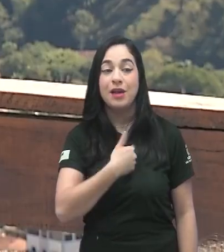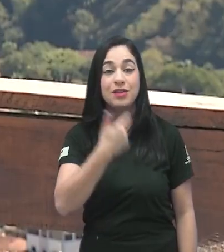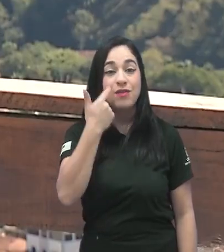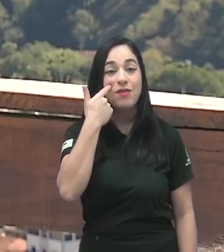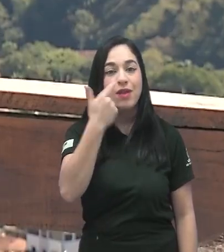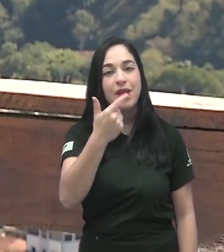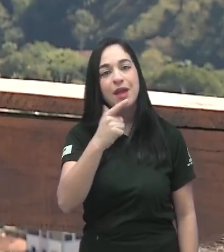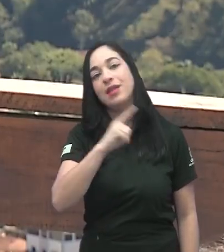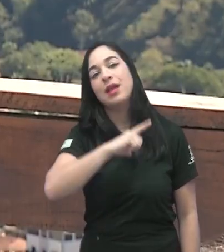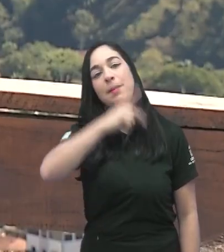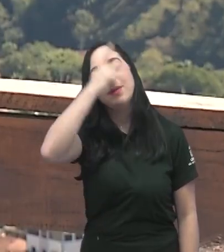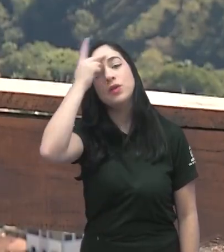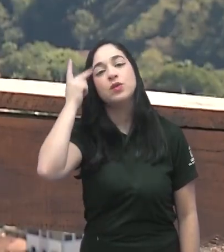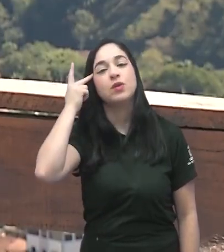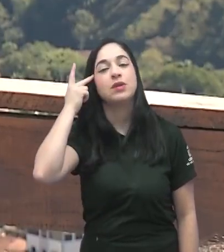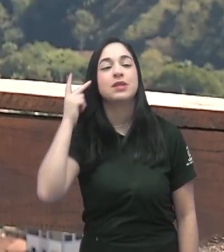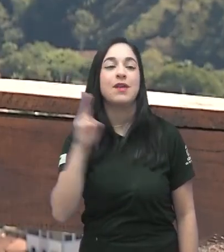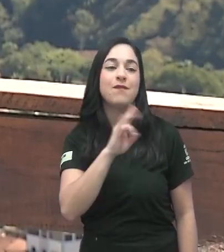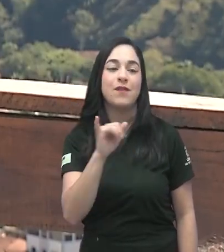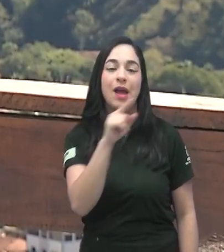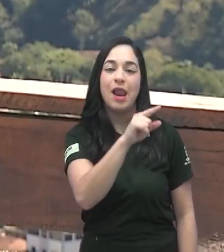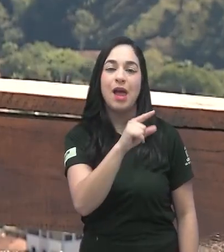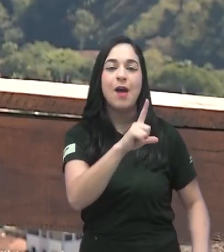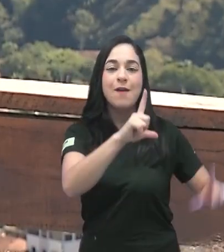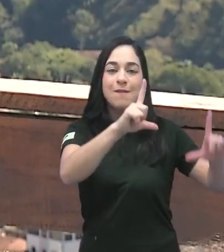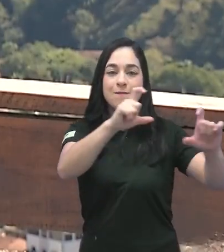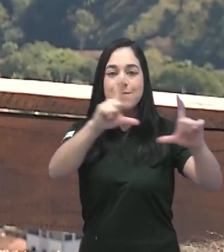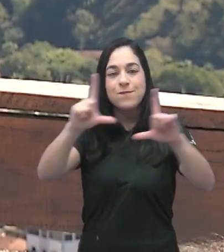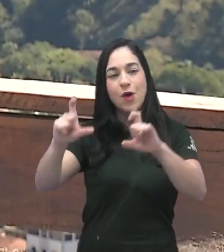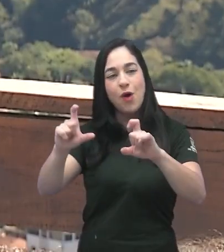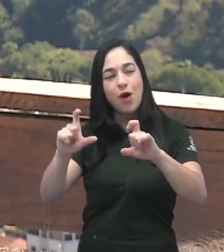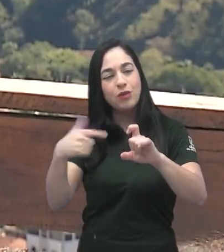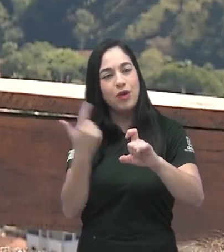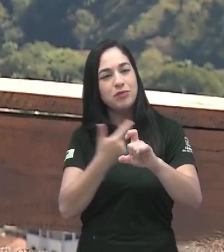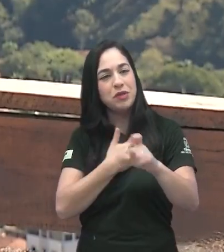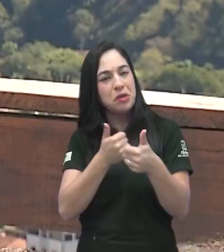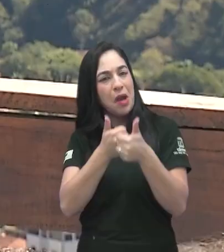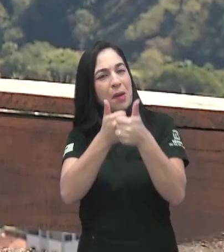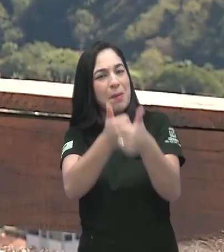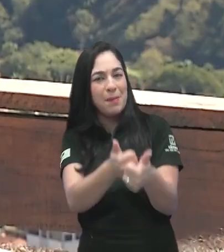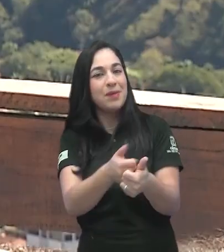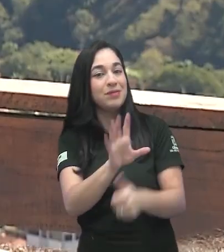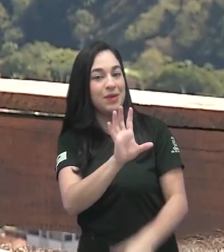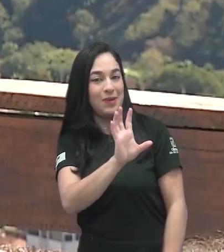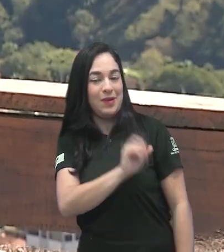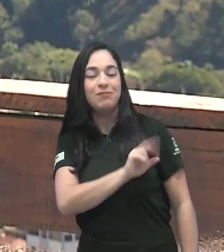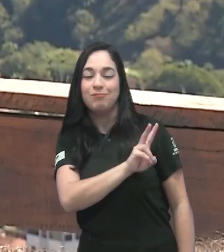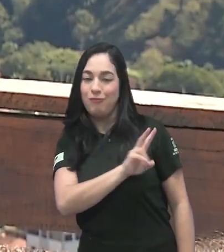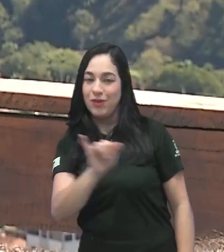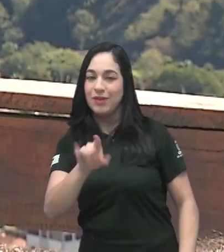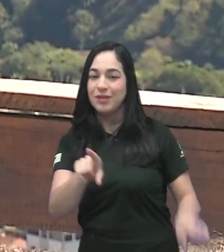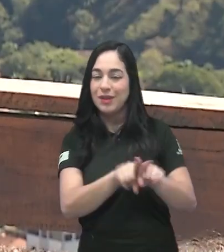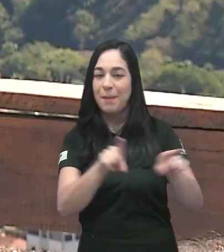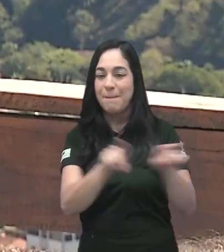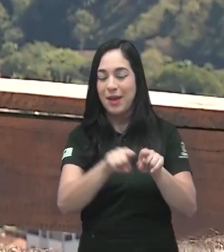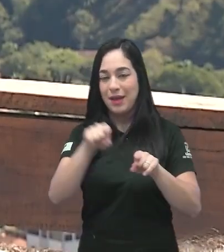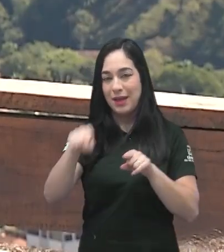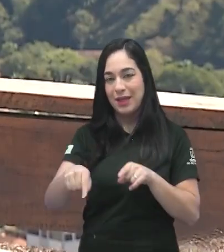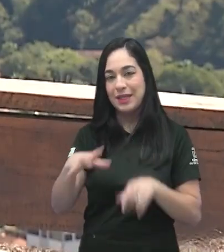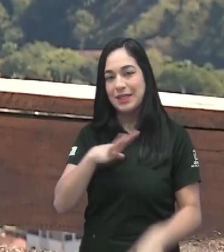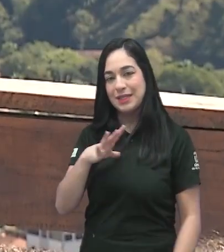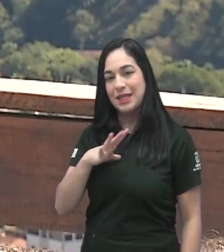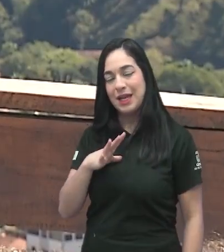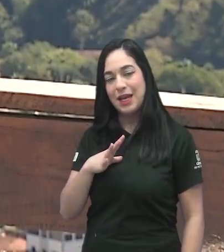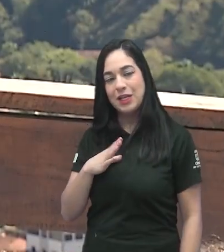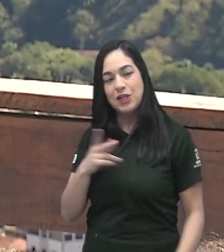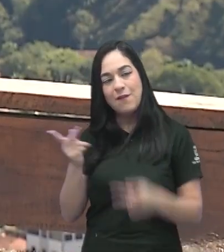São José dos Campos, a gente vê bastante gente indo, postando foto, então a gente acompanha aí um pouco do povo que